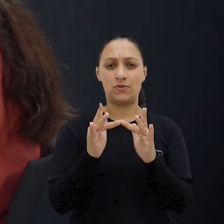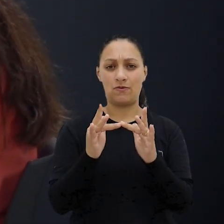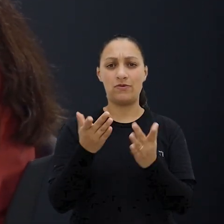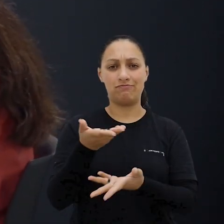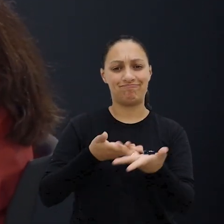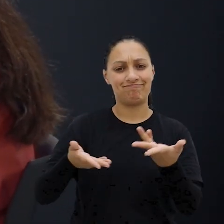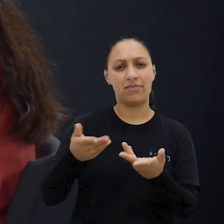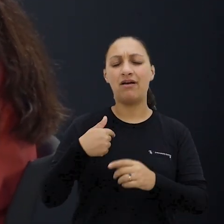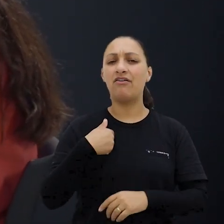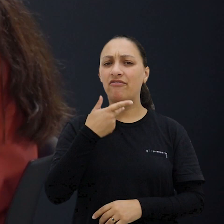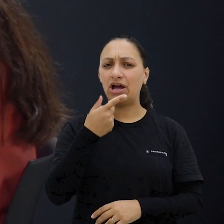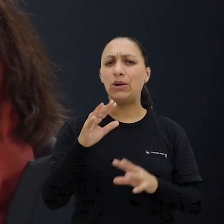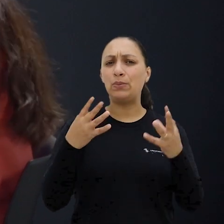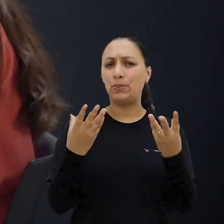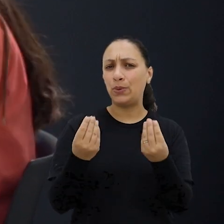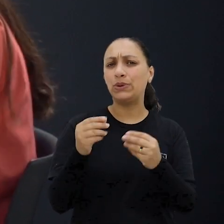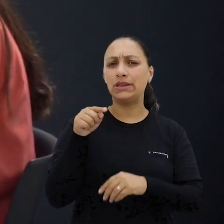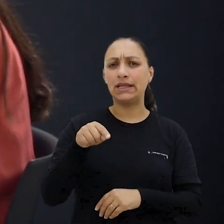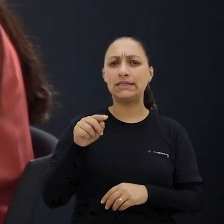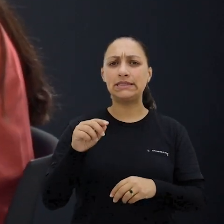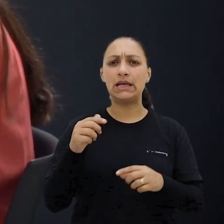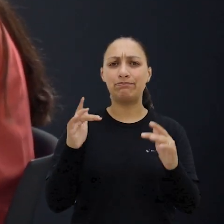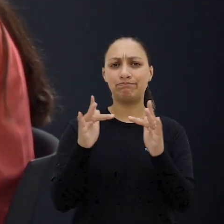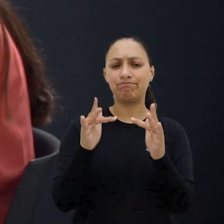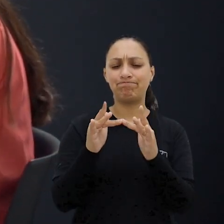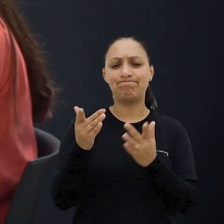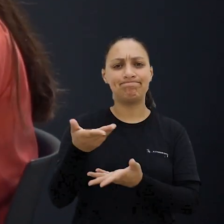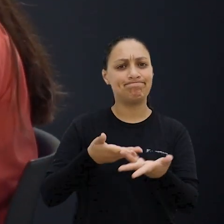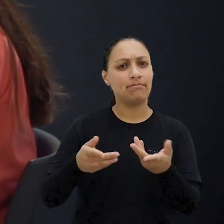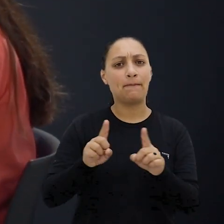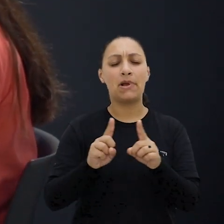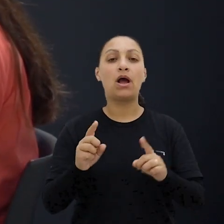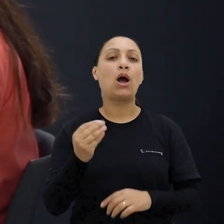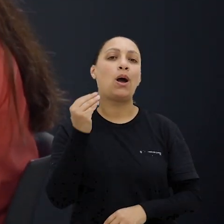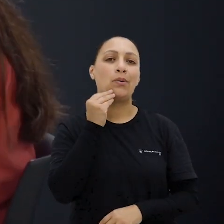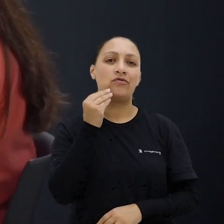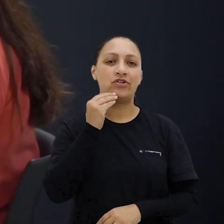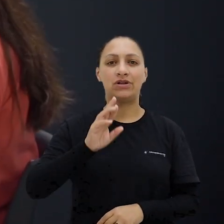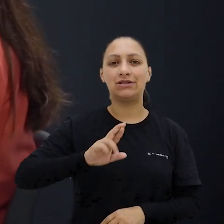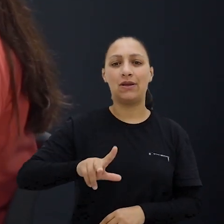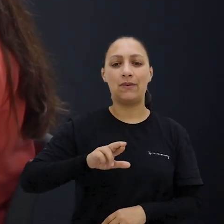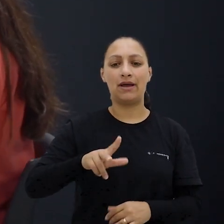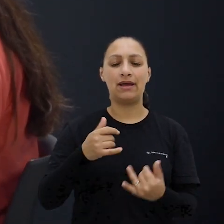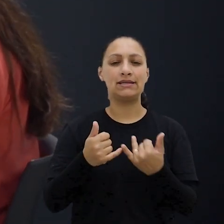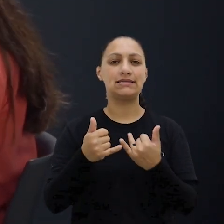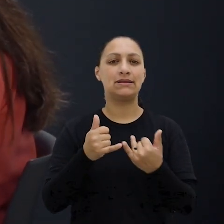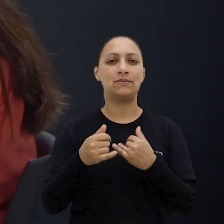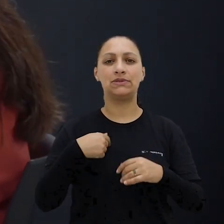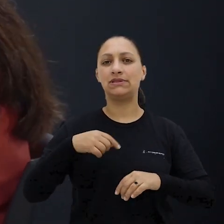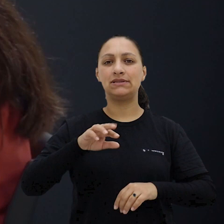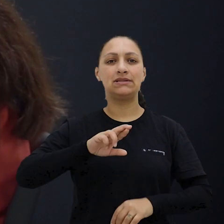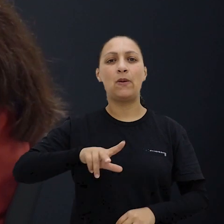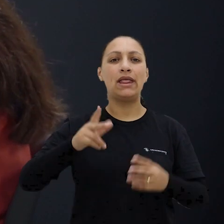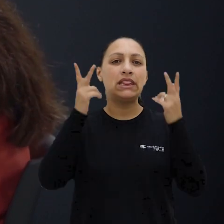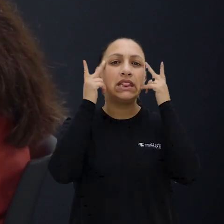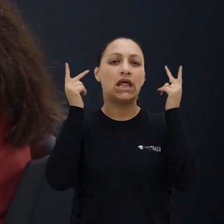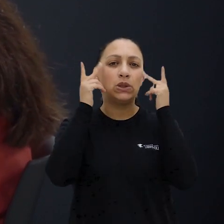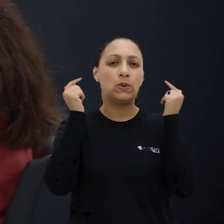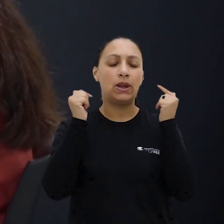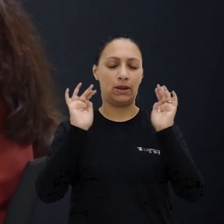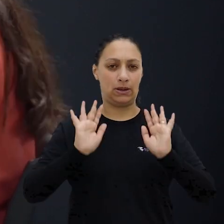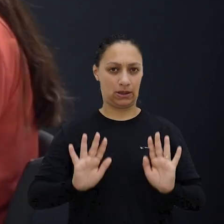gente fala muito dessas conexões, mas é óbvio que não é, eu não gosto muito dessa palavra, né, mas não é orgânico,